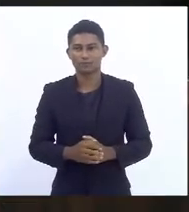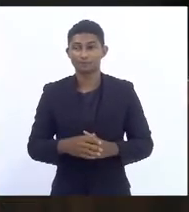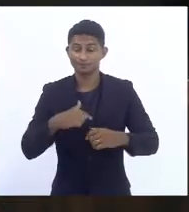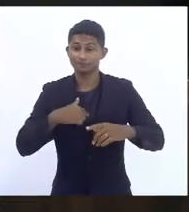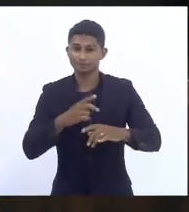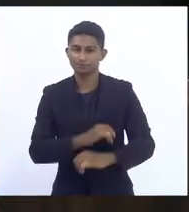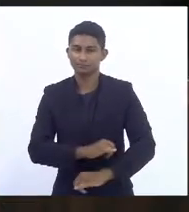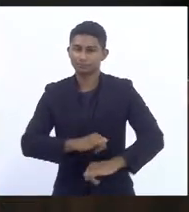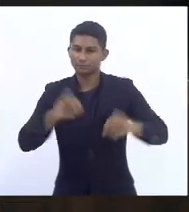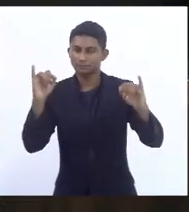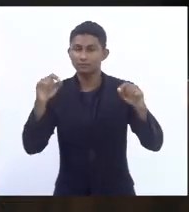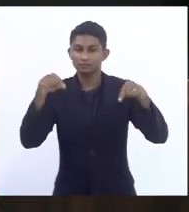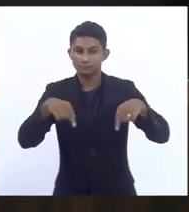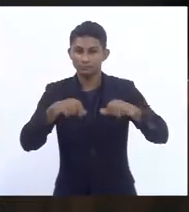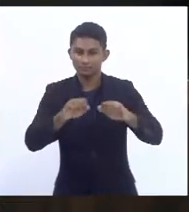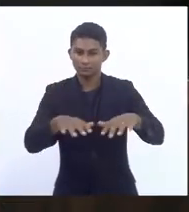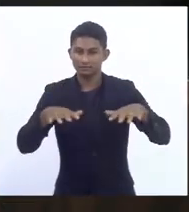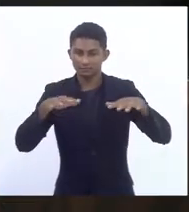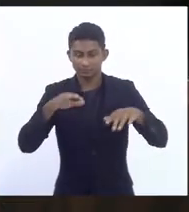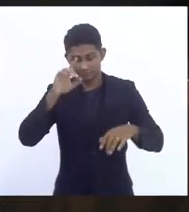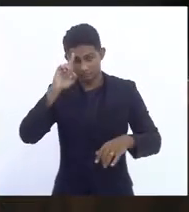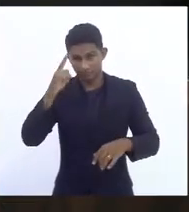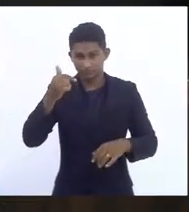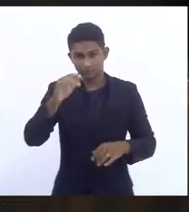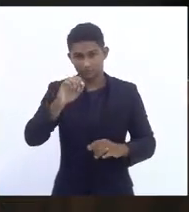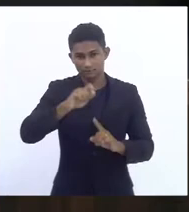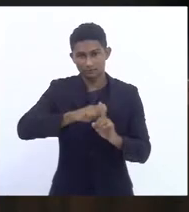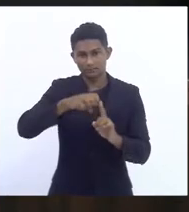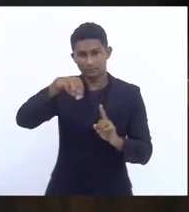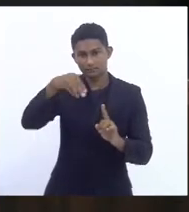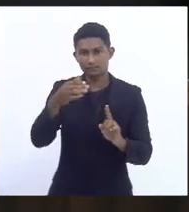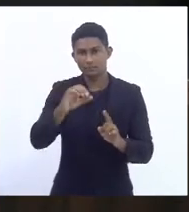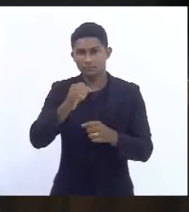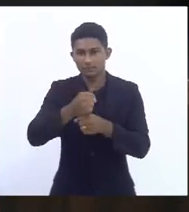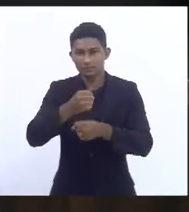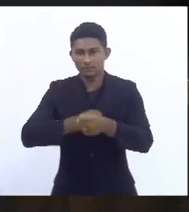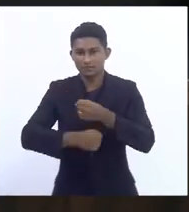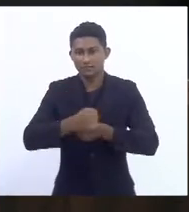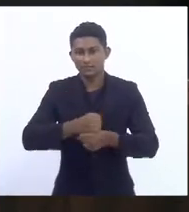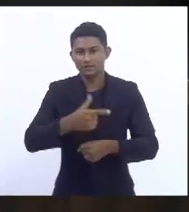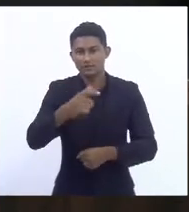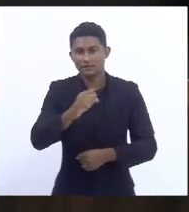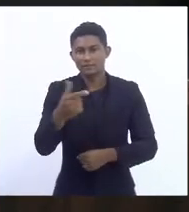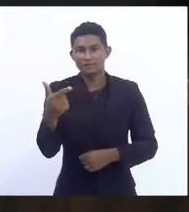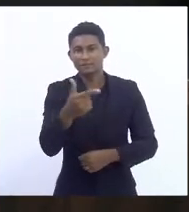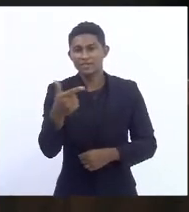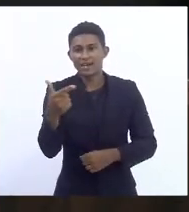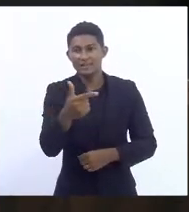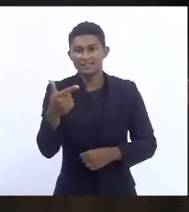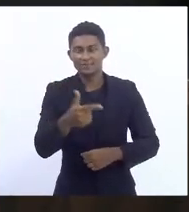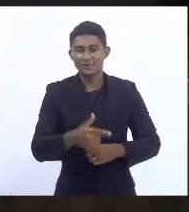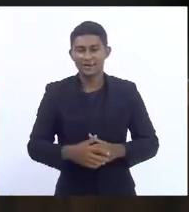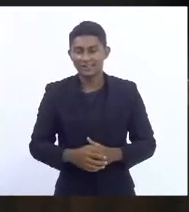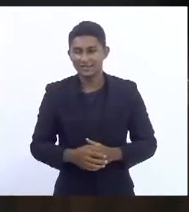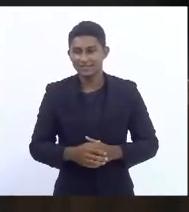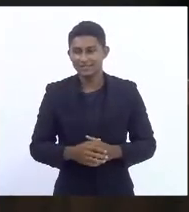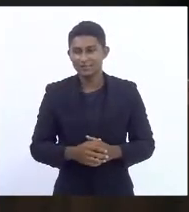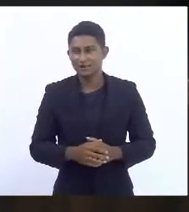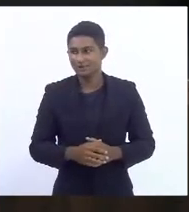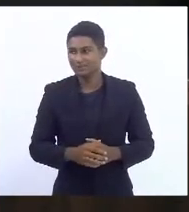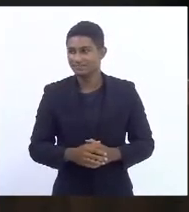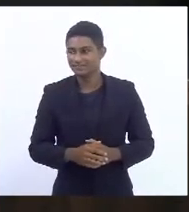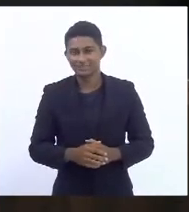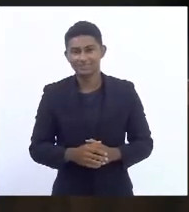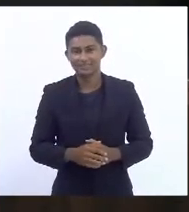Anuncio. Sessão ordinária do dia 10 de março de 2022. Em regime de urgência e discussão única, projeto de